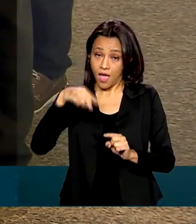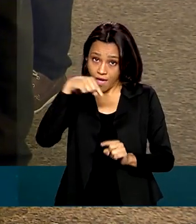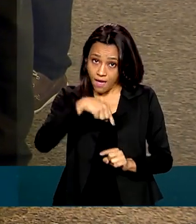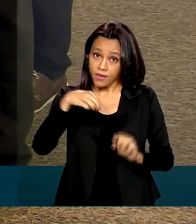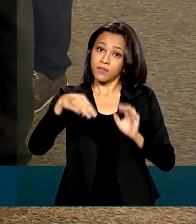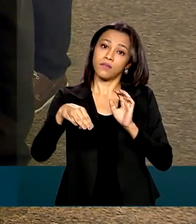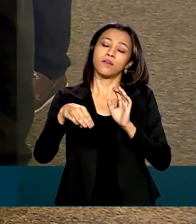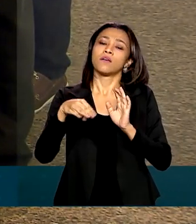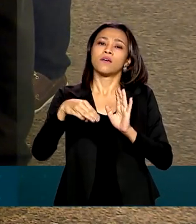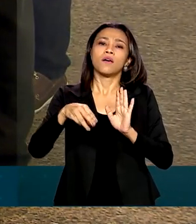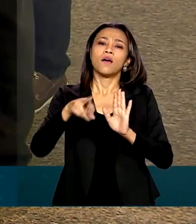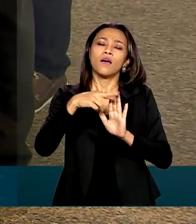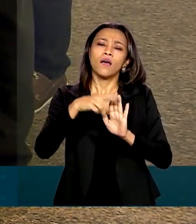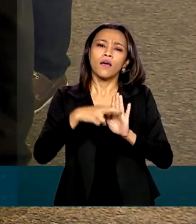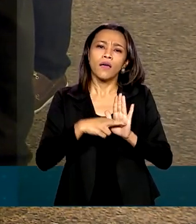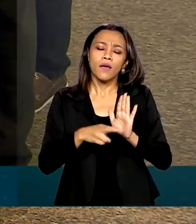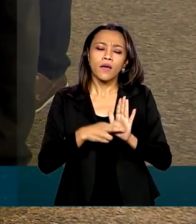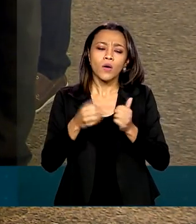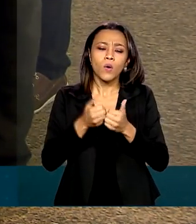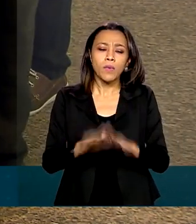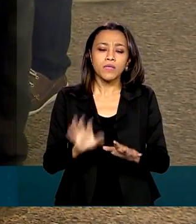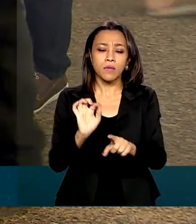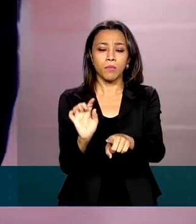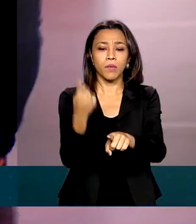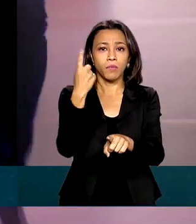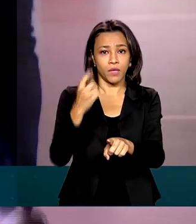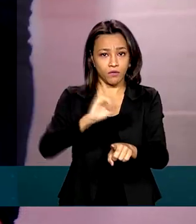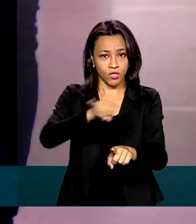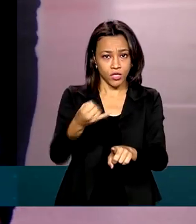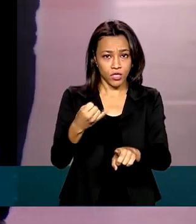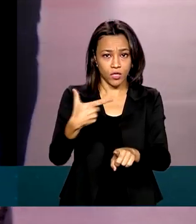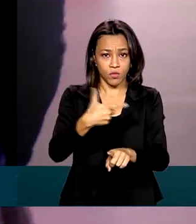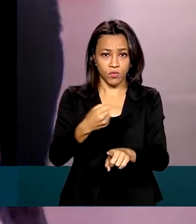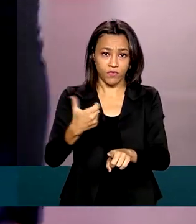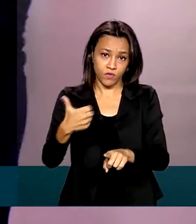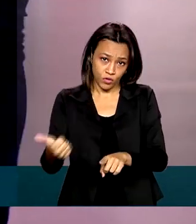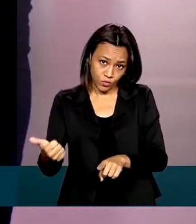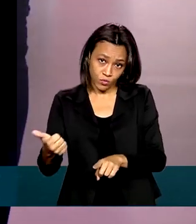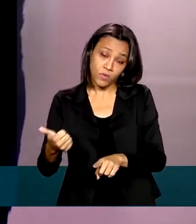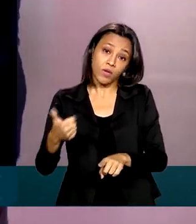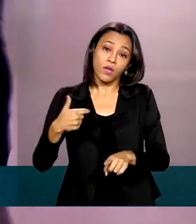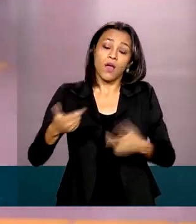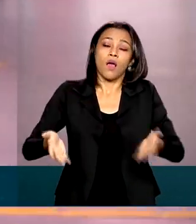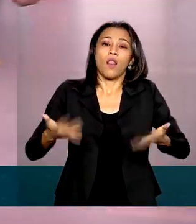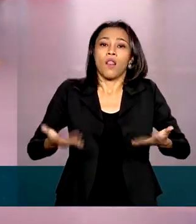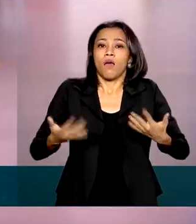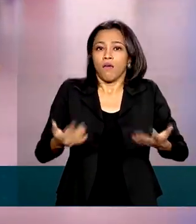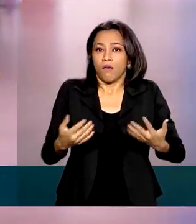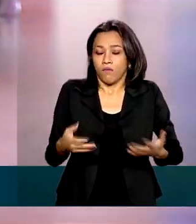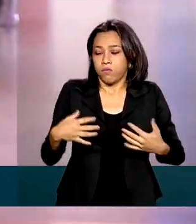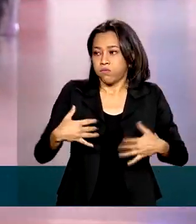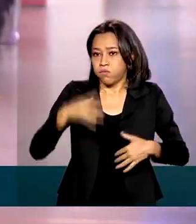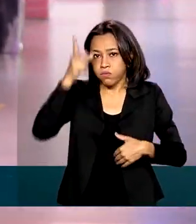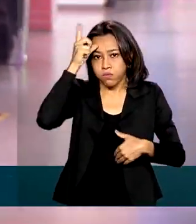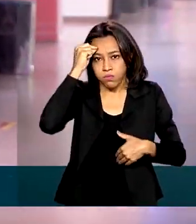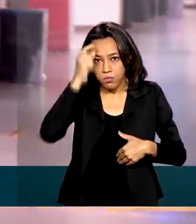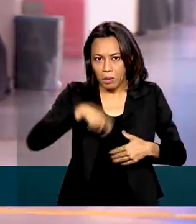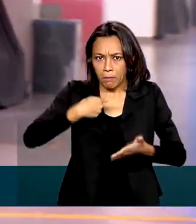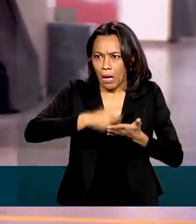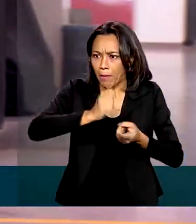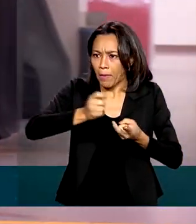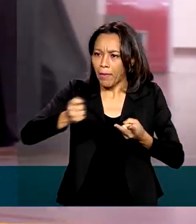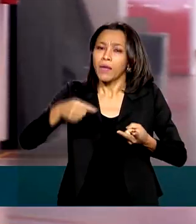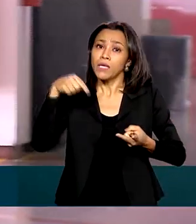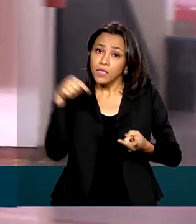medida vale a partir de primeiro de janeiro de 2021 além de aliviar o bolso dos viajantes a medida gera um